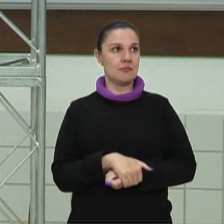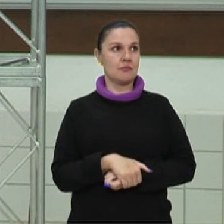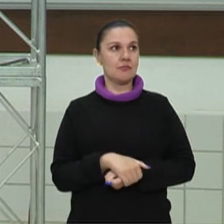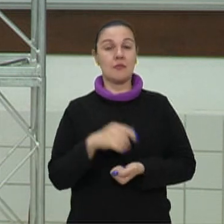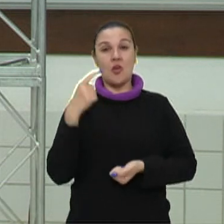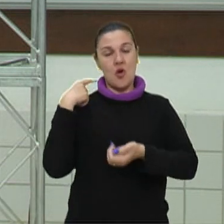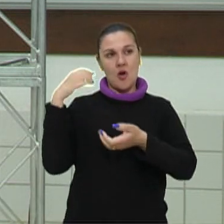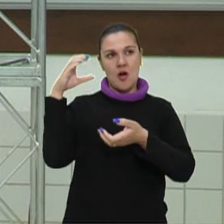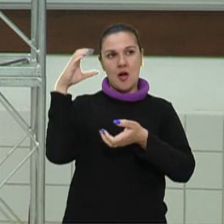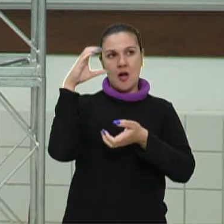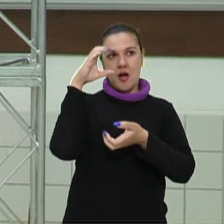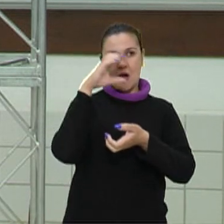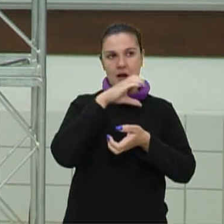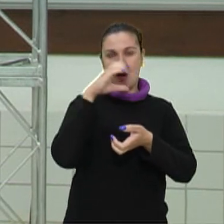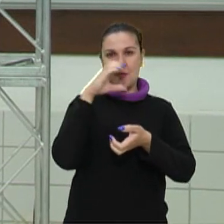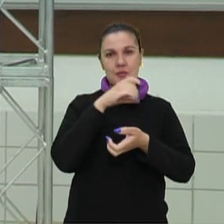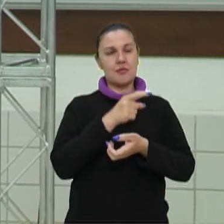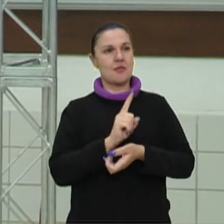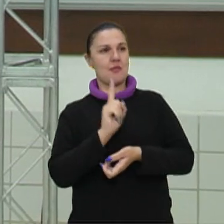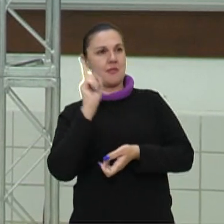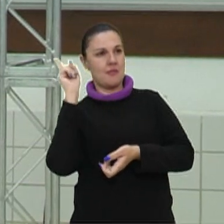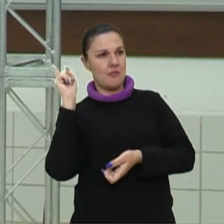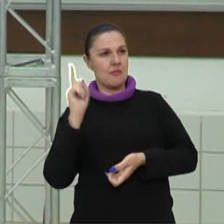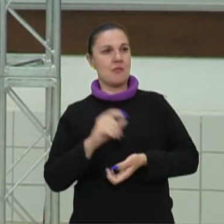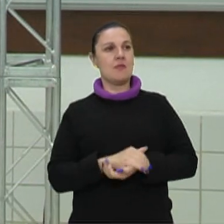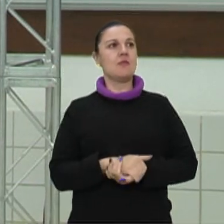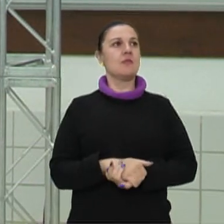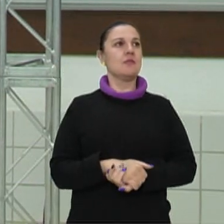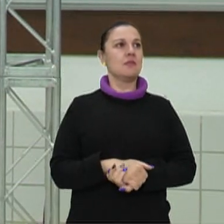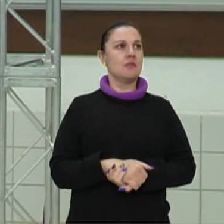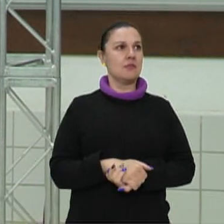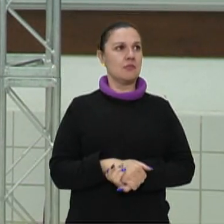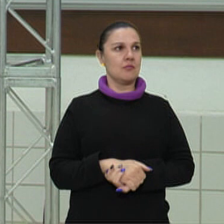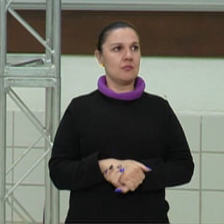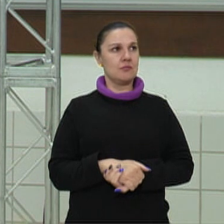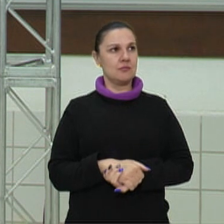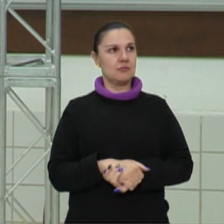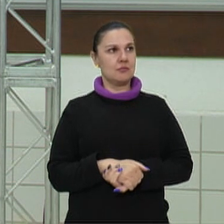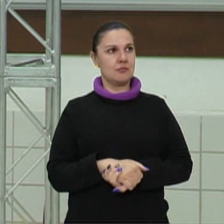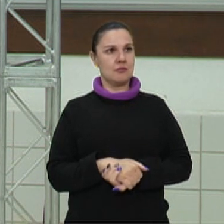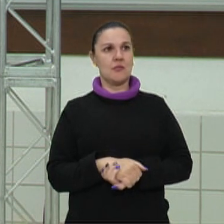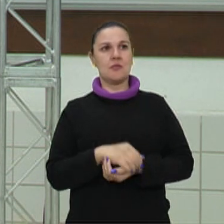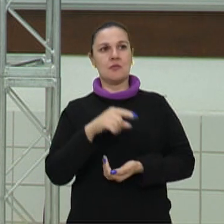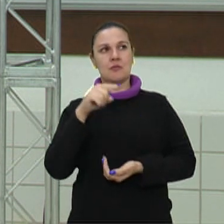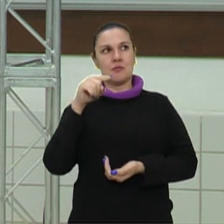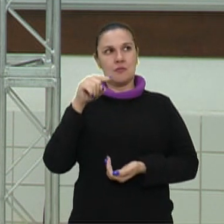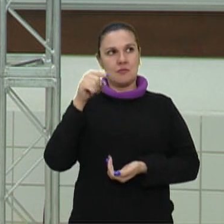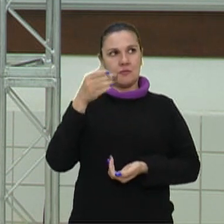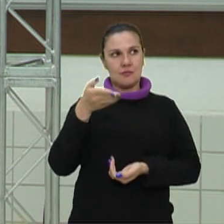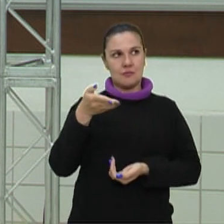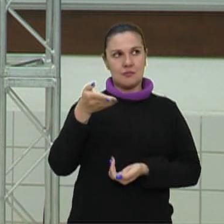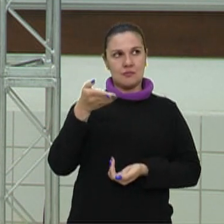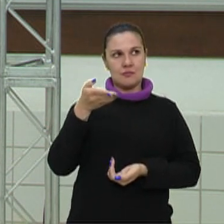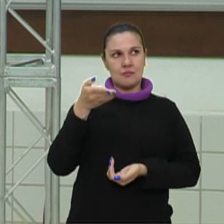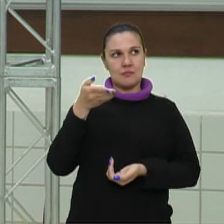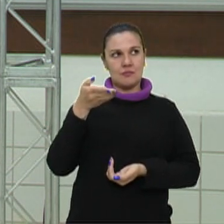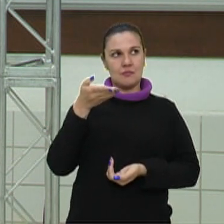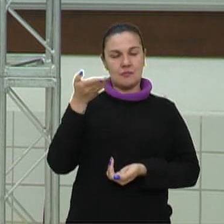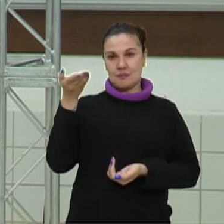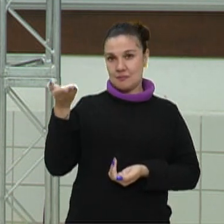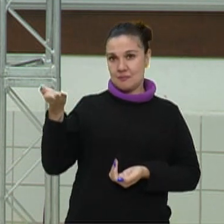rapidinho para vocês. Ó. Conjunto de solução é menos 4 menos 7.